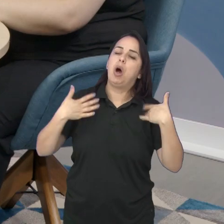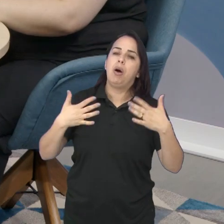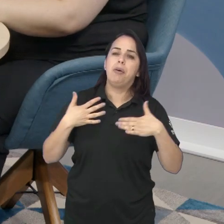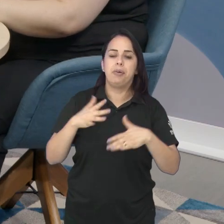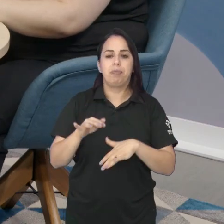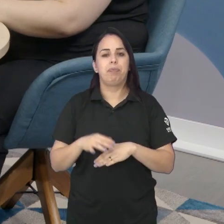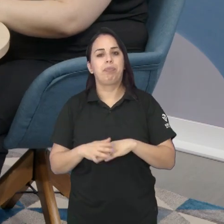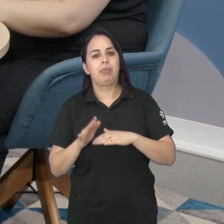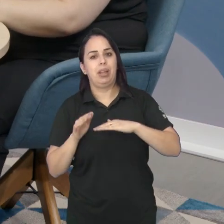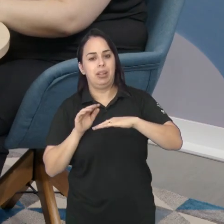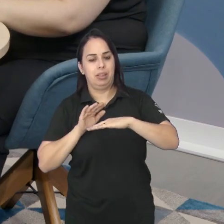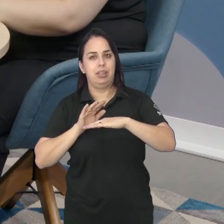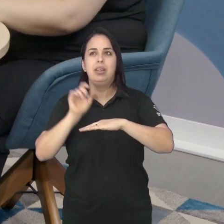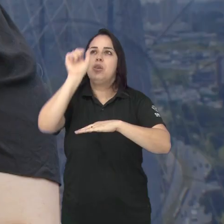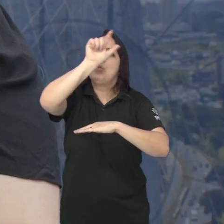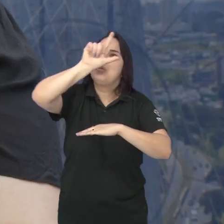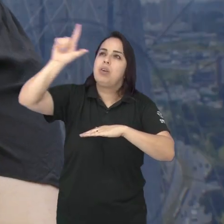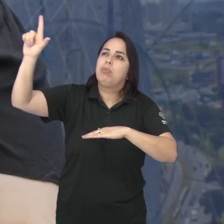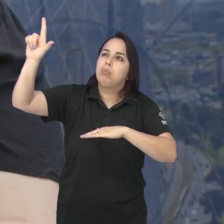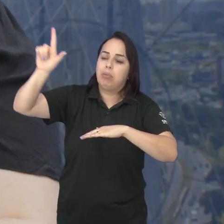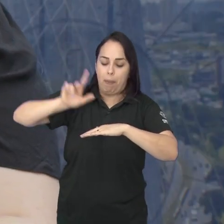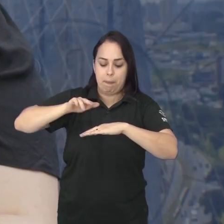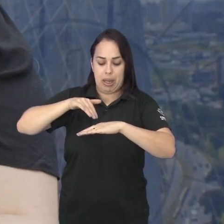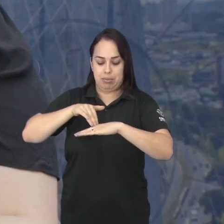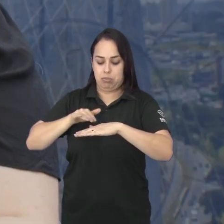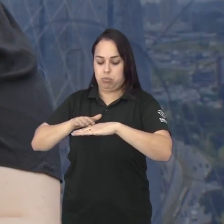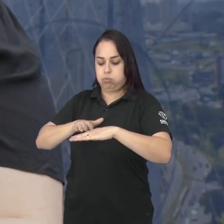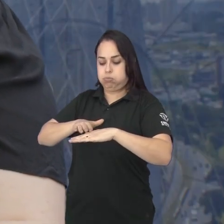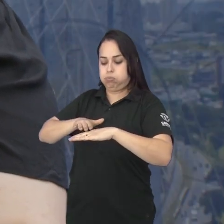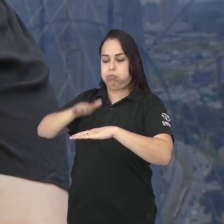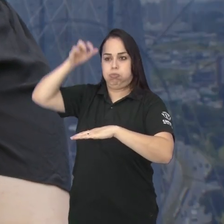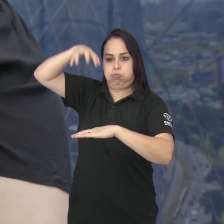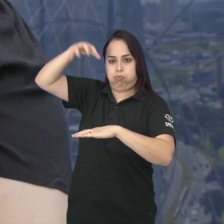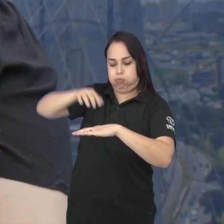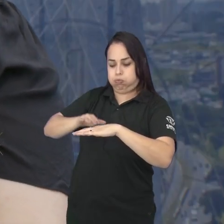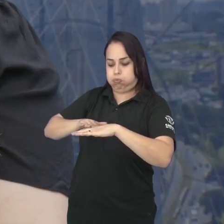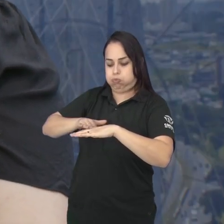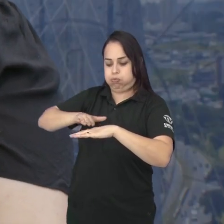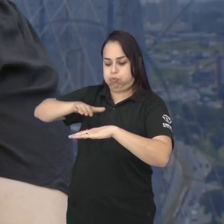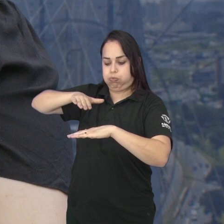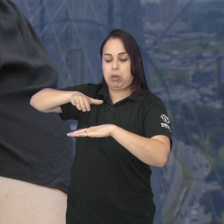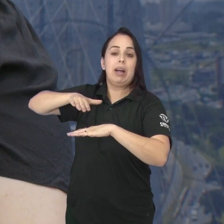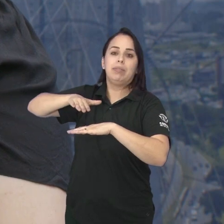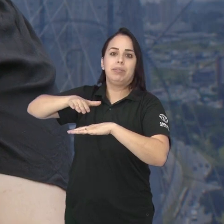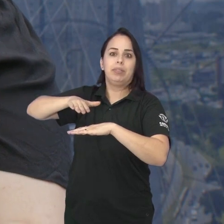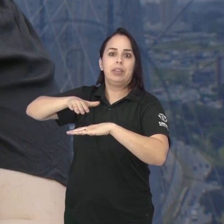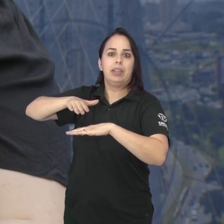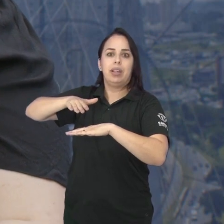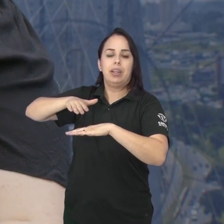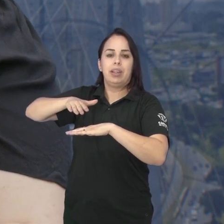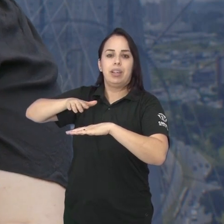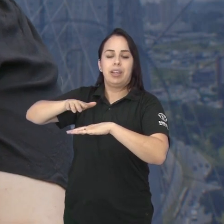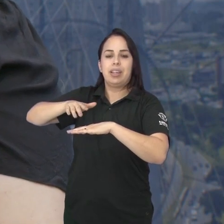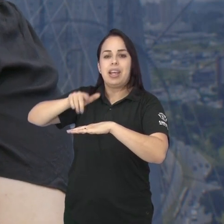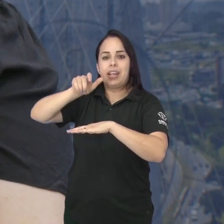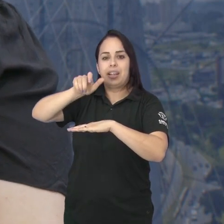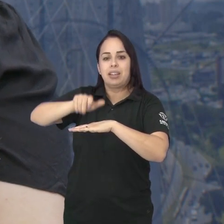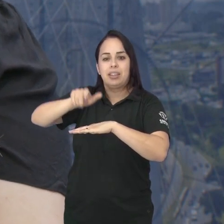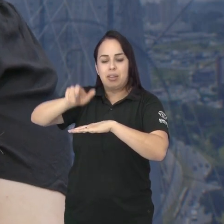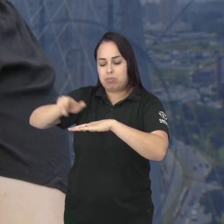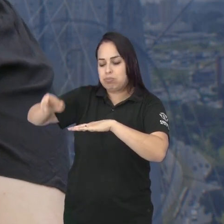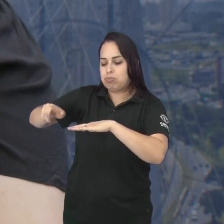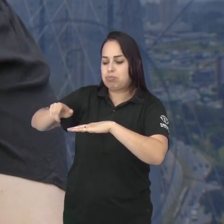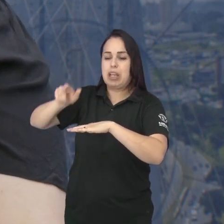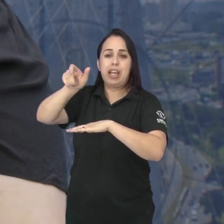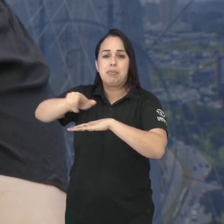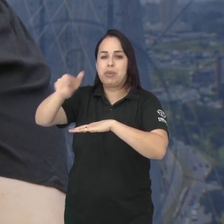A pessoa tá lá na cachoeira, por exemplo, o céu tá azul, mas ali na cabeceira do rio formou uma tempestade e caiu. E